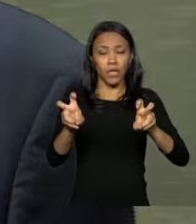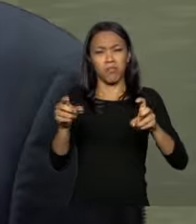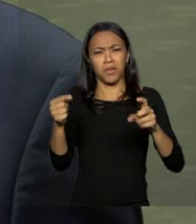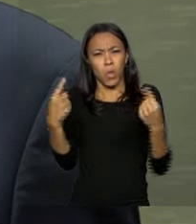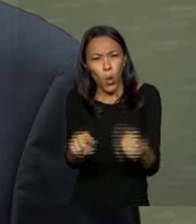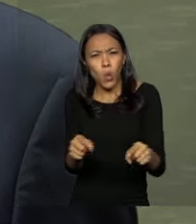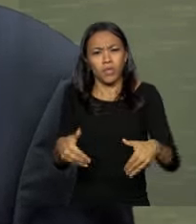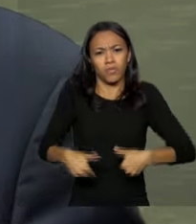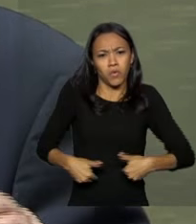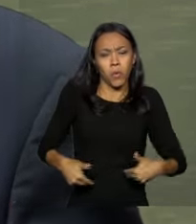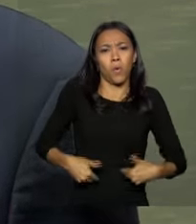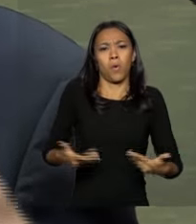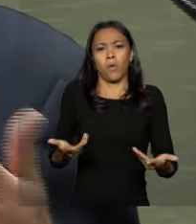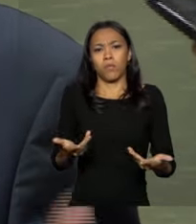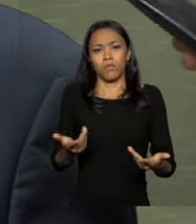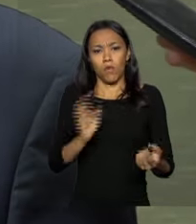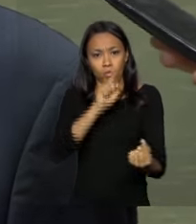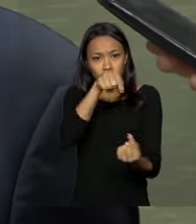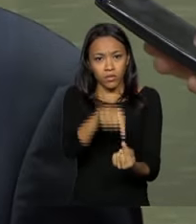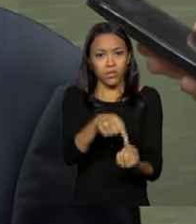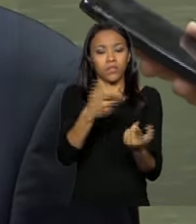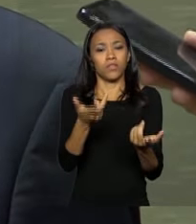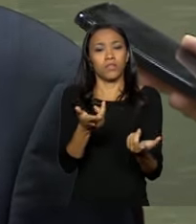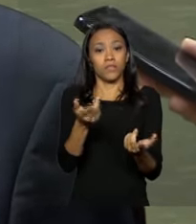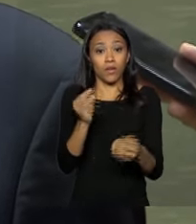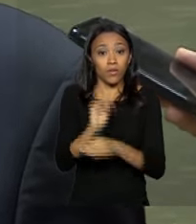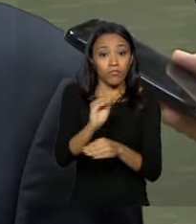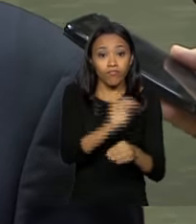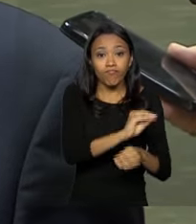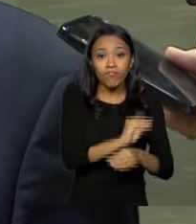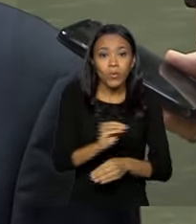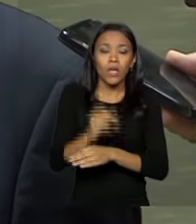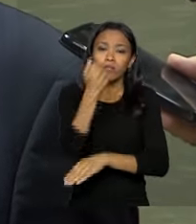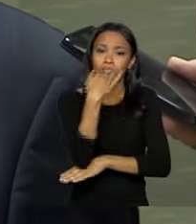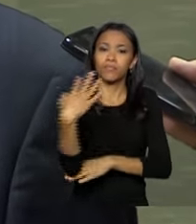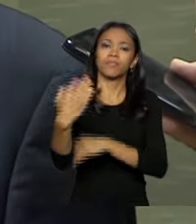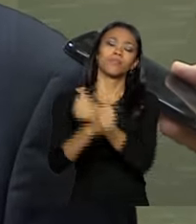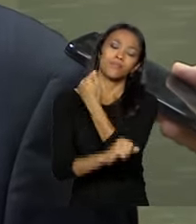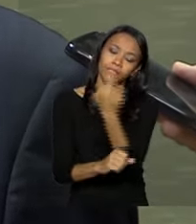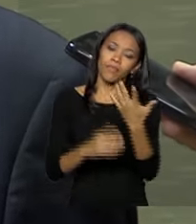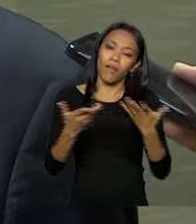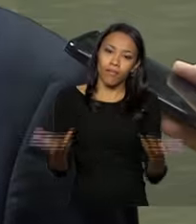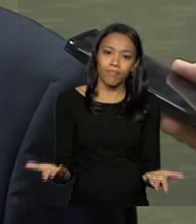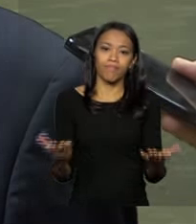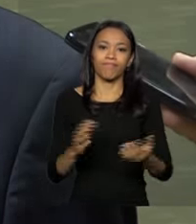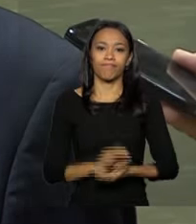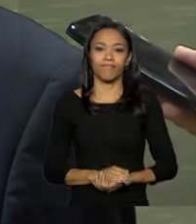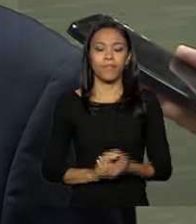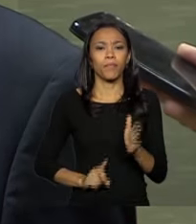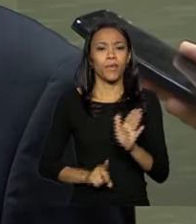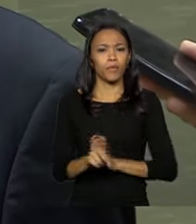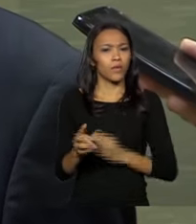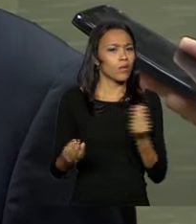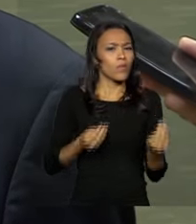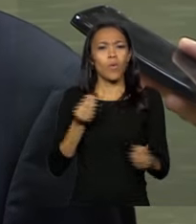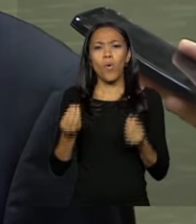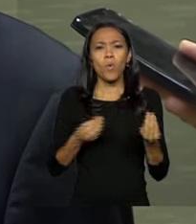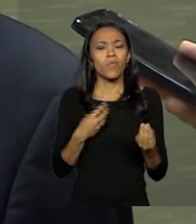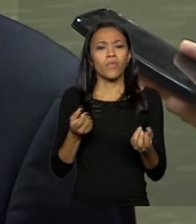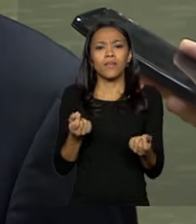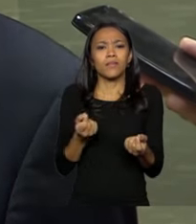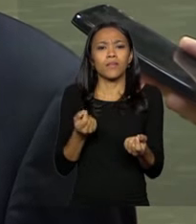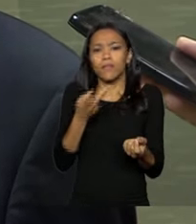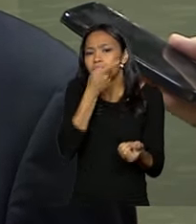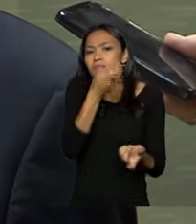do milênio, agora os objetivos do desenvolvimento sustentável. Esse é um pouco o objetivo da coisa. E como vai ser, resumidamente, a dinâmica